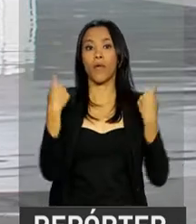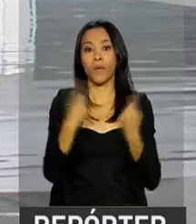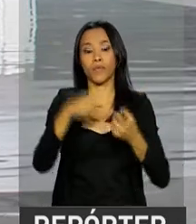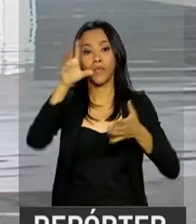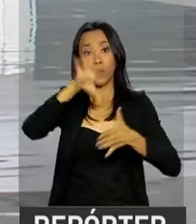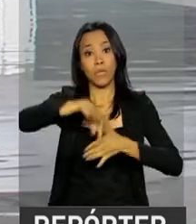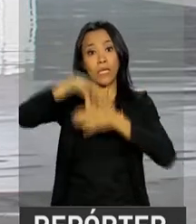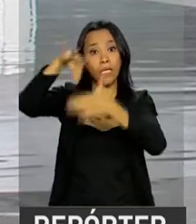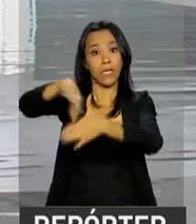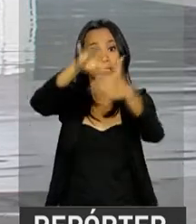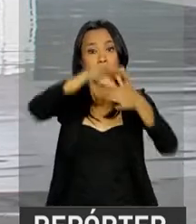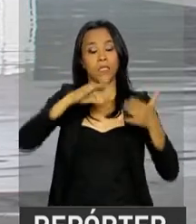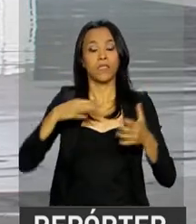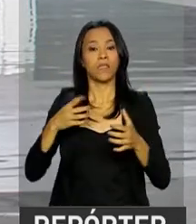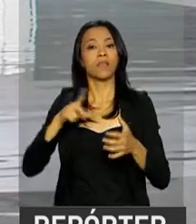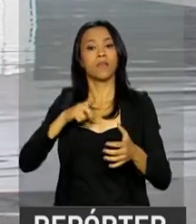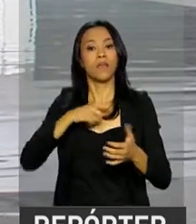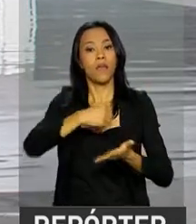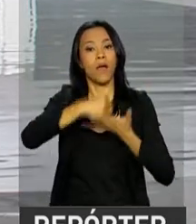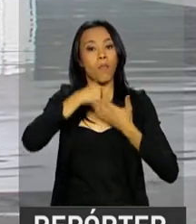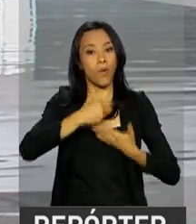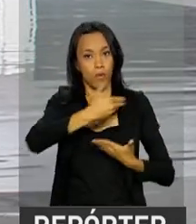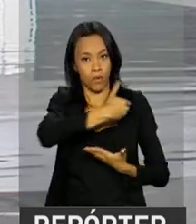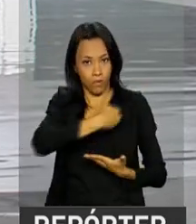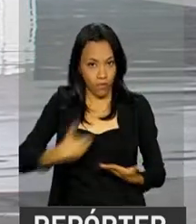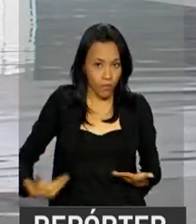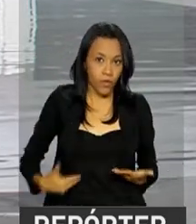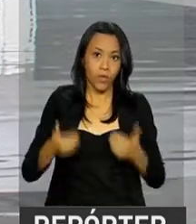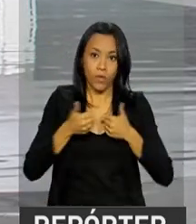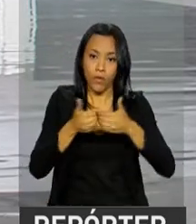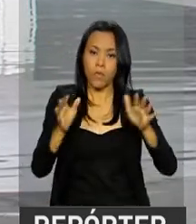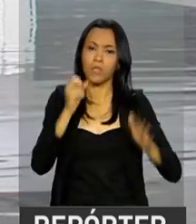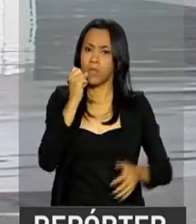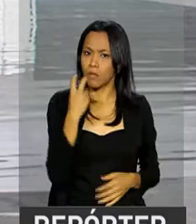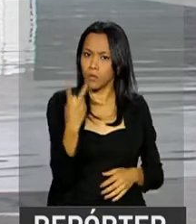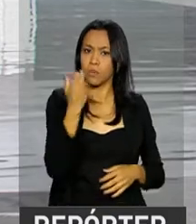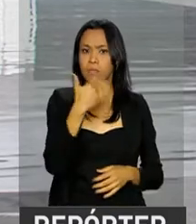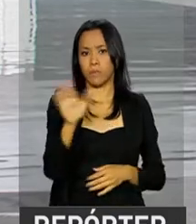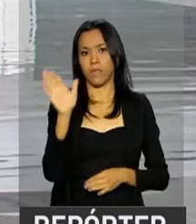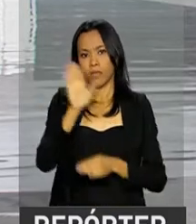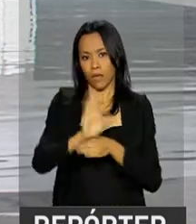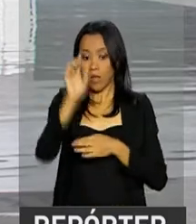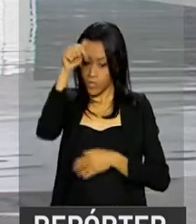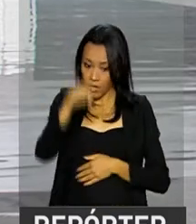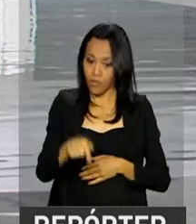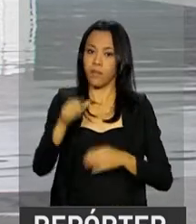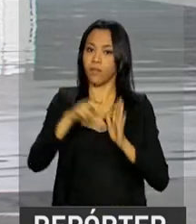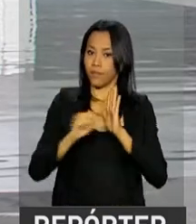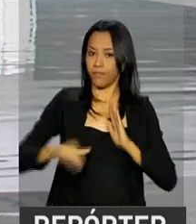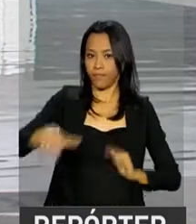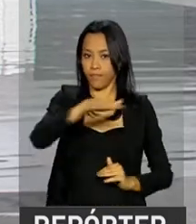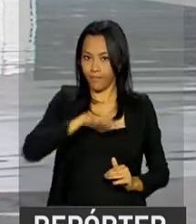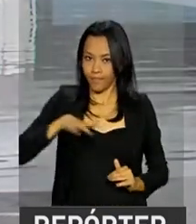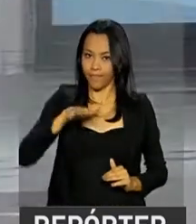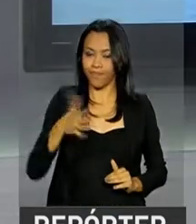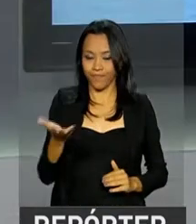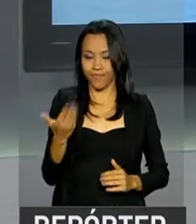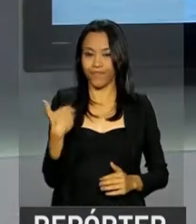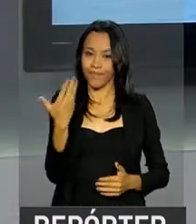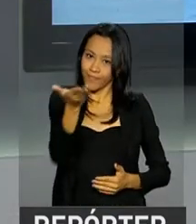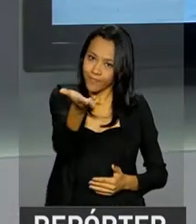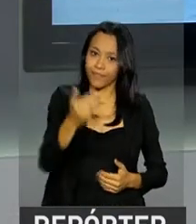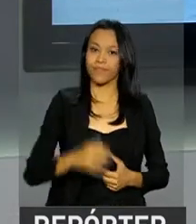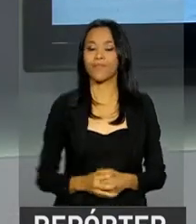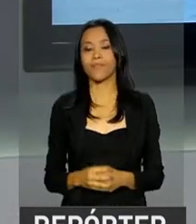base aliada no Senado. Essa reunião será a partir das 14h30 da tarde aqui no Palácio do Planalto. Volto com você,